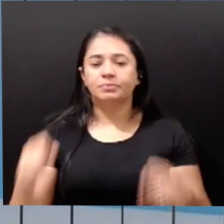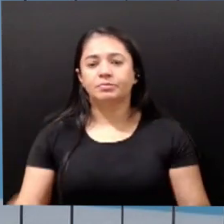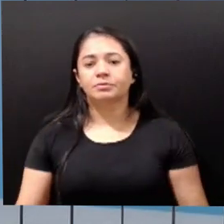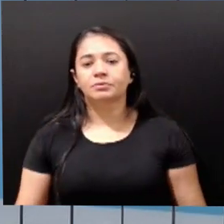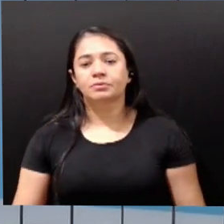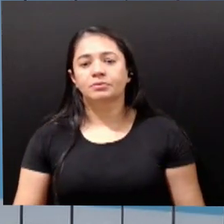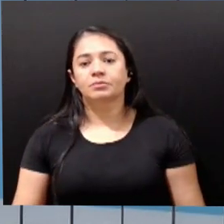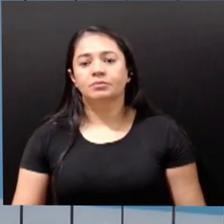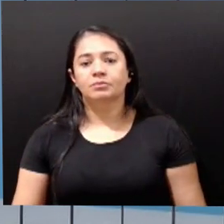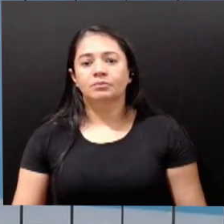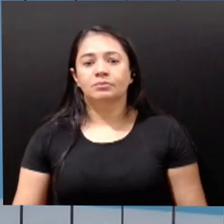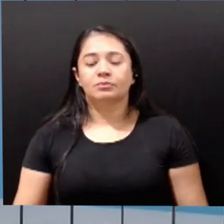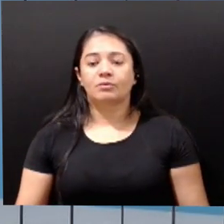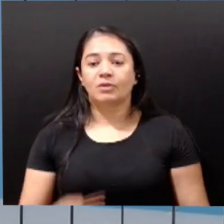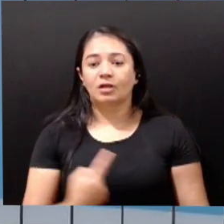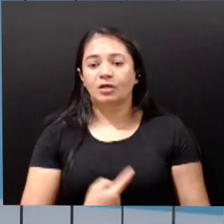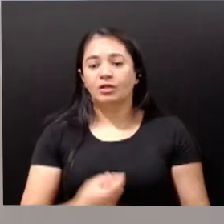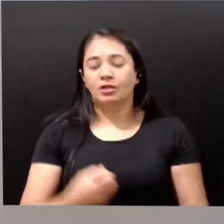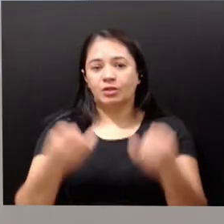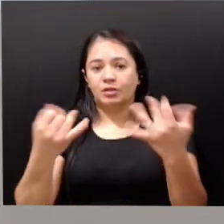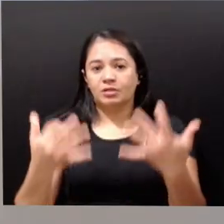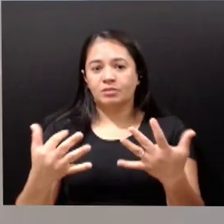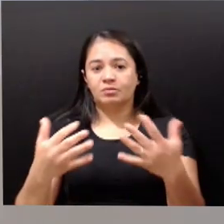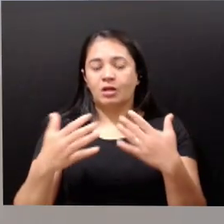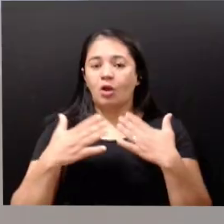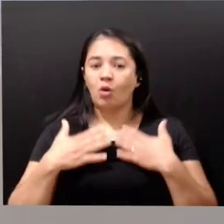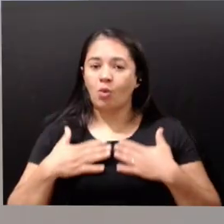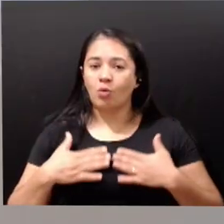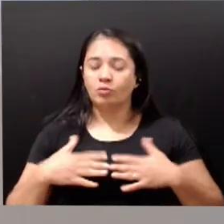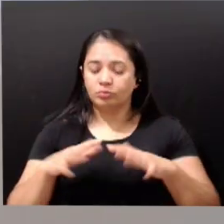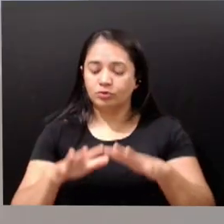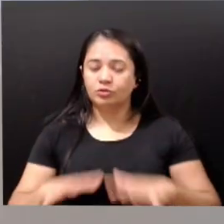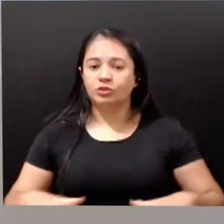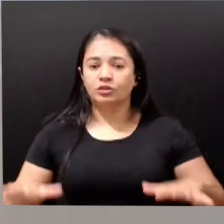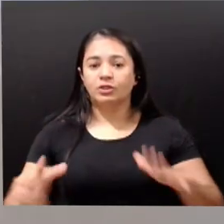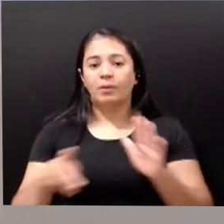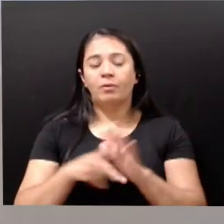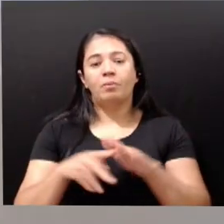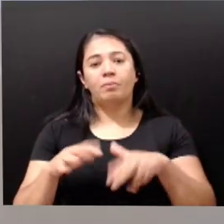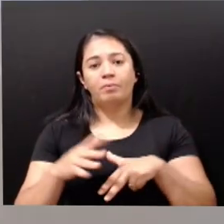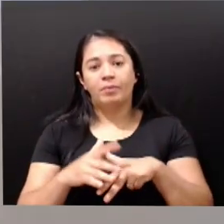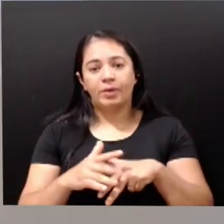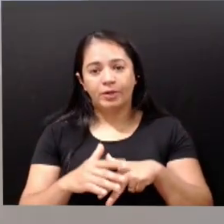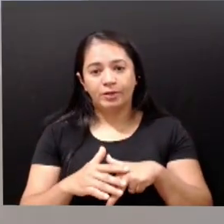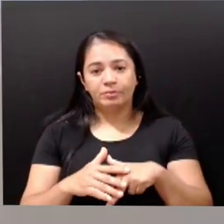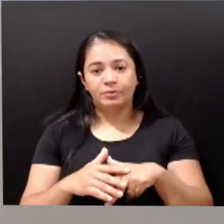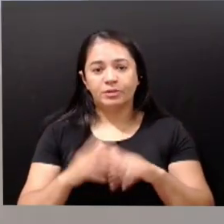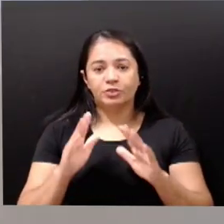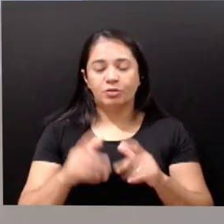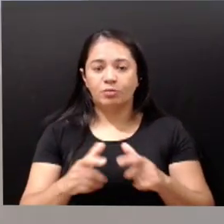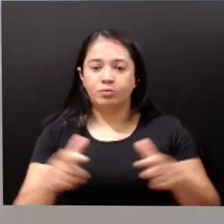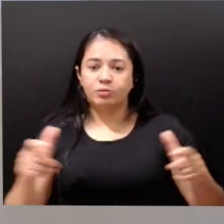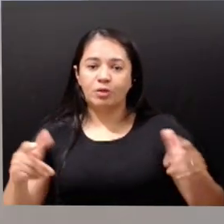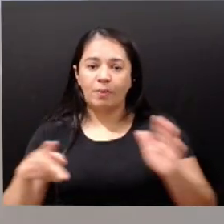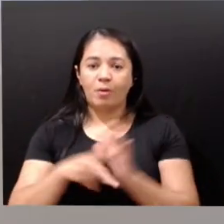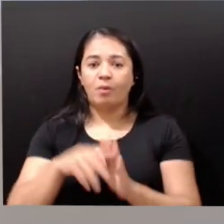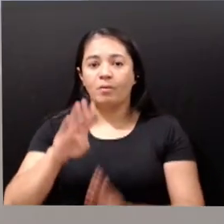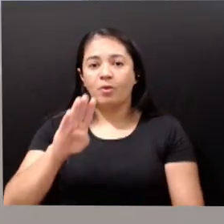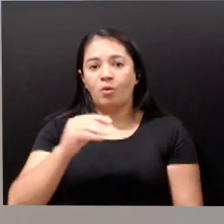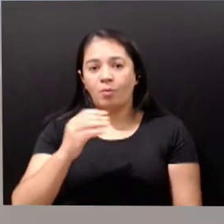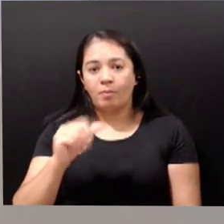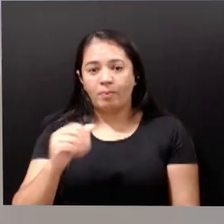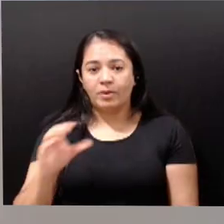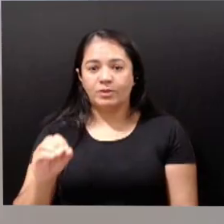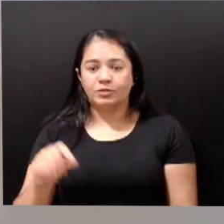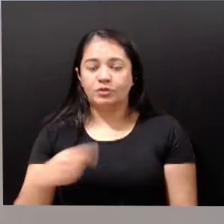física? A gente orienta sim o repouso, de forma geral, para os pacientes, sobretudo esses que eventualmente têm um crescimento do baço. Isso a